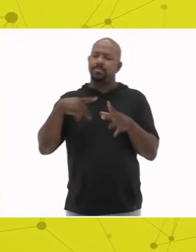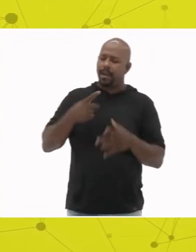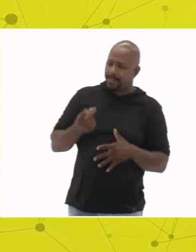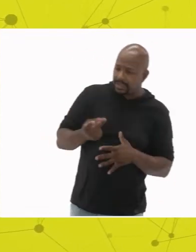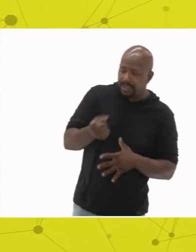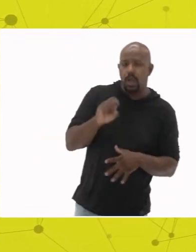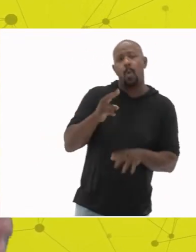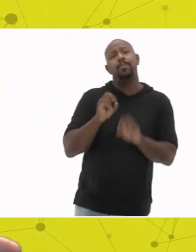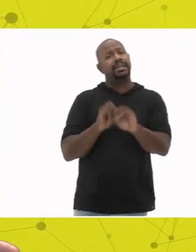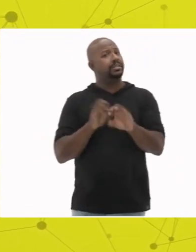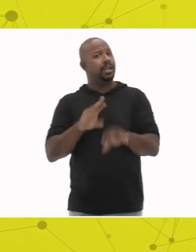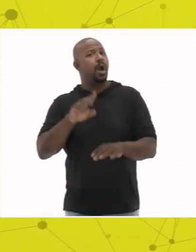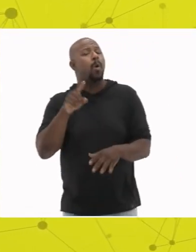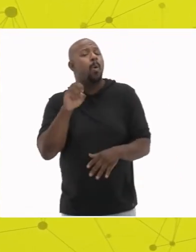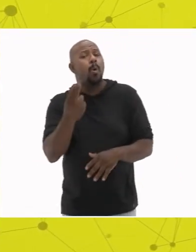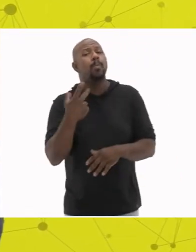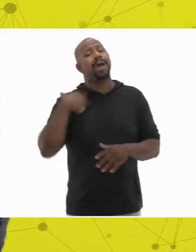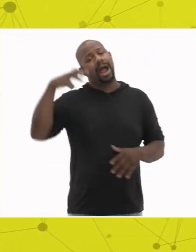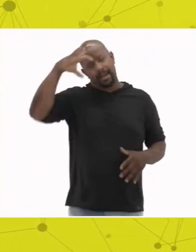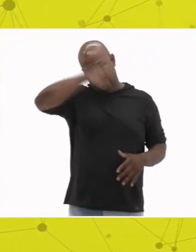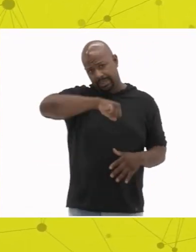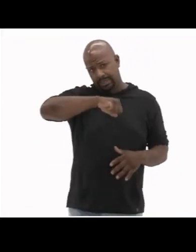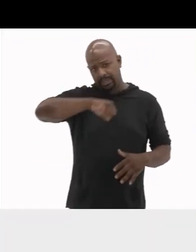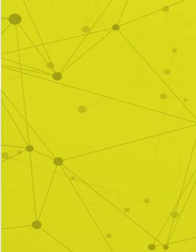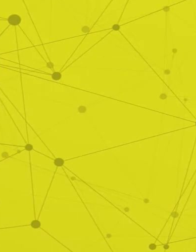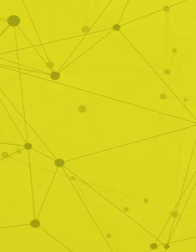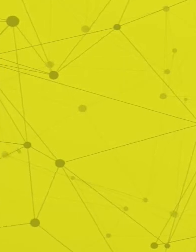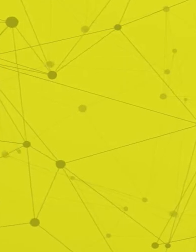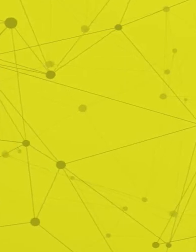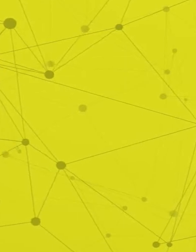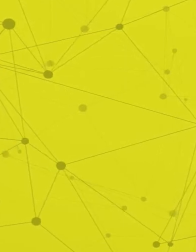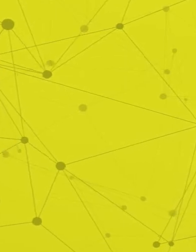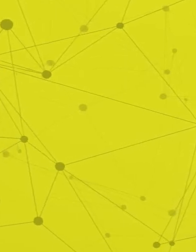para manter, seja para ensinar, seja para aprender.